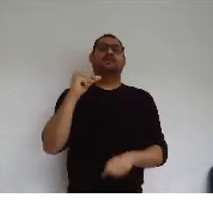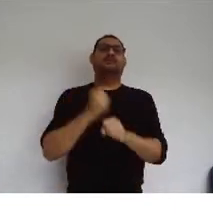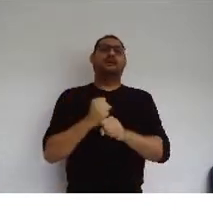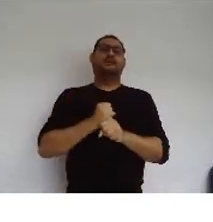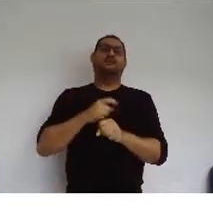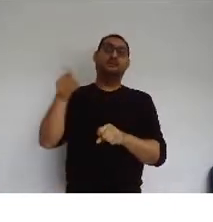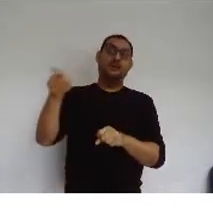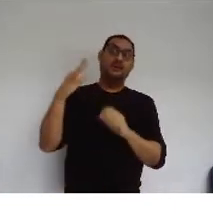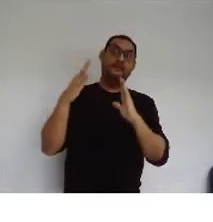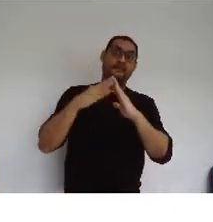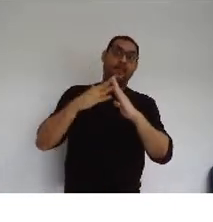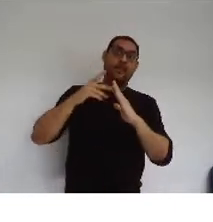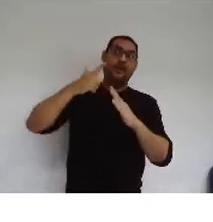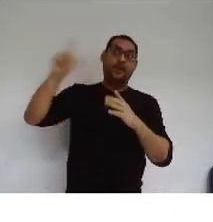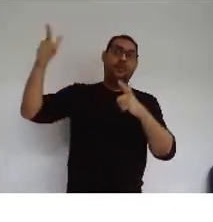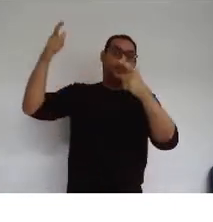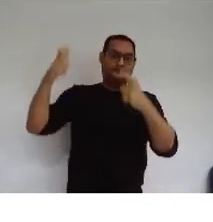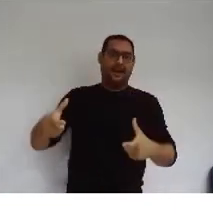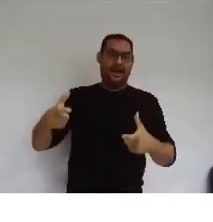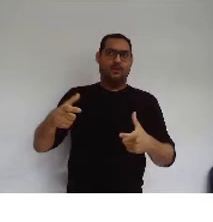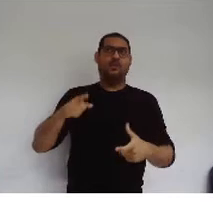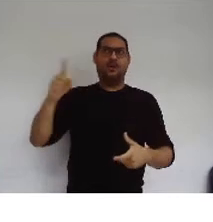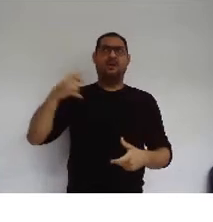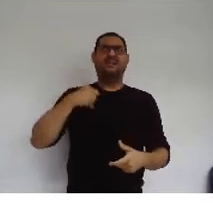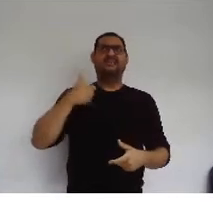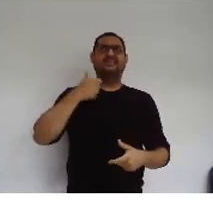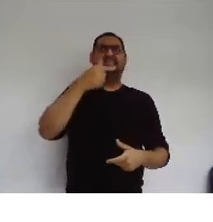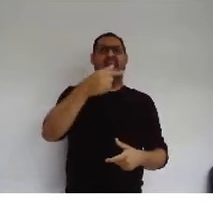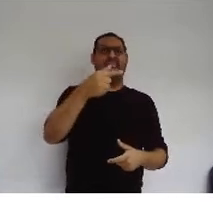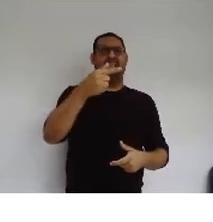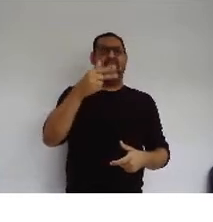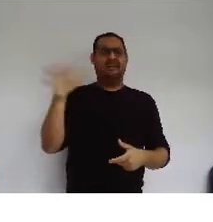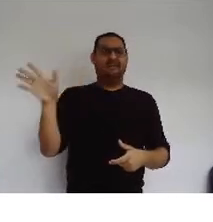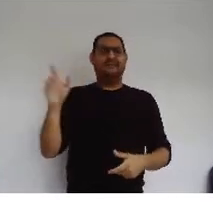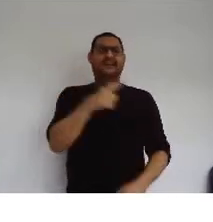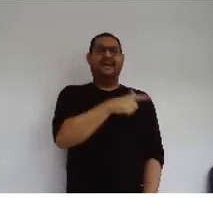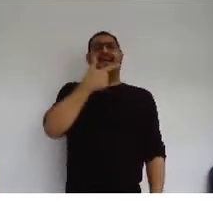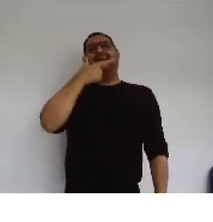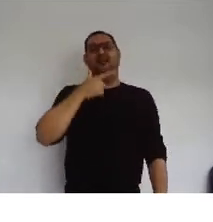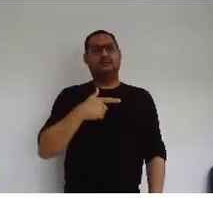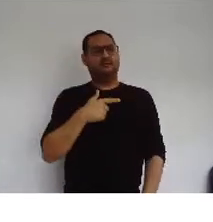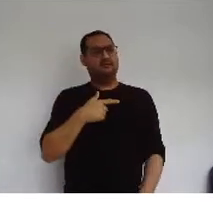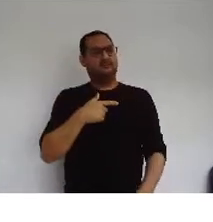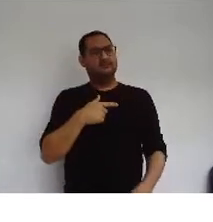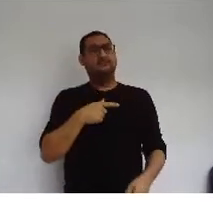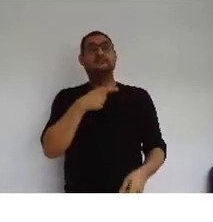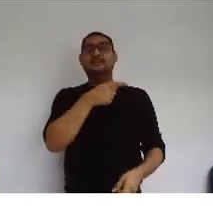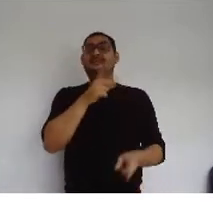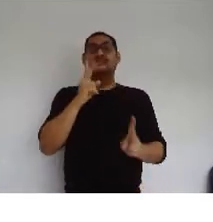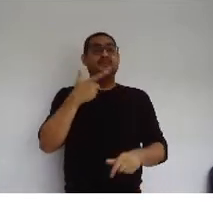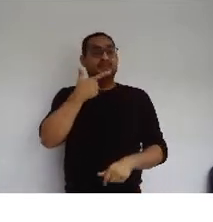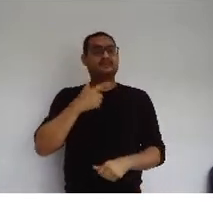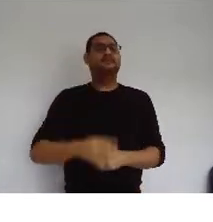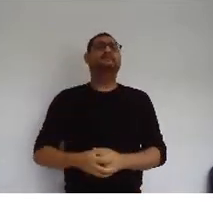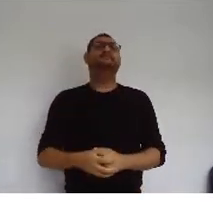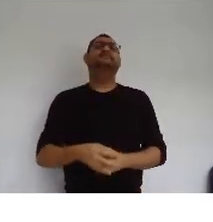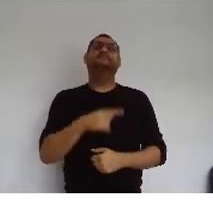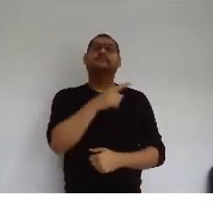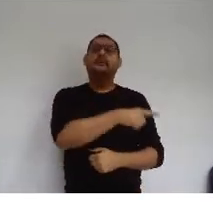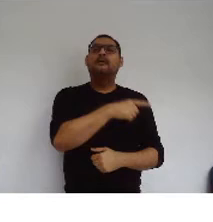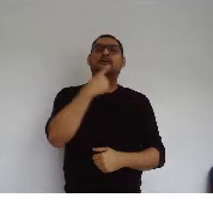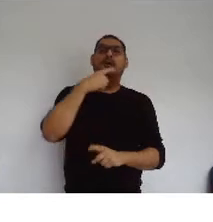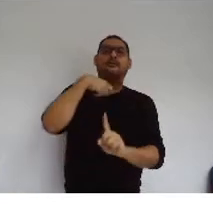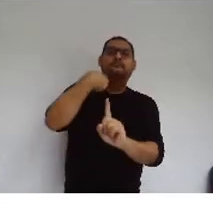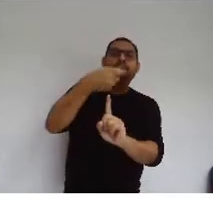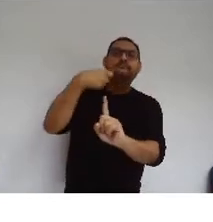Ele mora em tal bairro, ele tem 70 e poucos anos, e ri. Ao passo que identifica as pessoas que